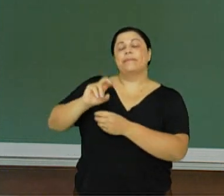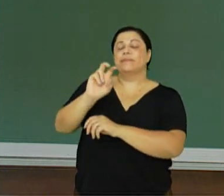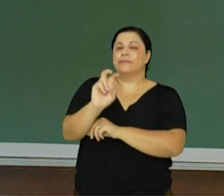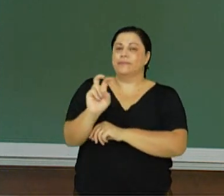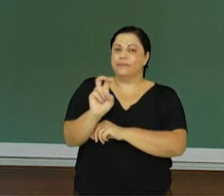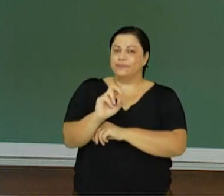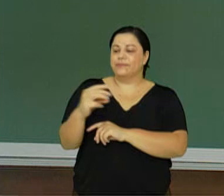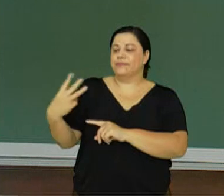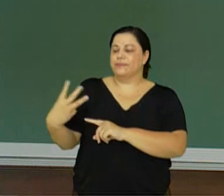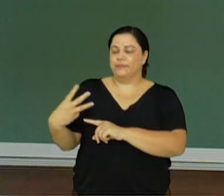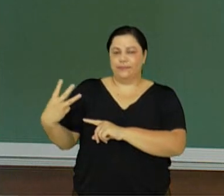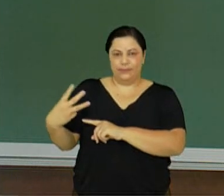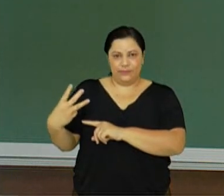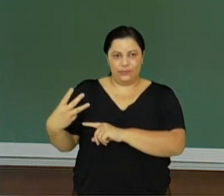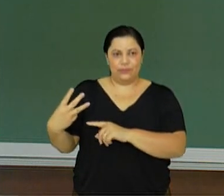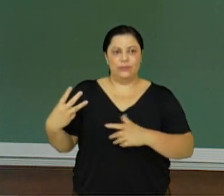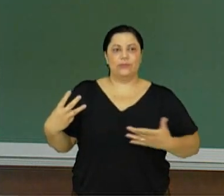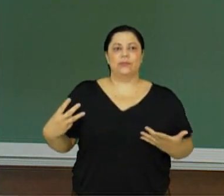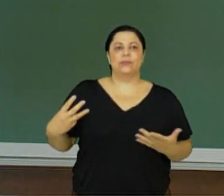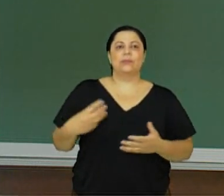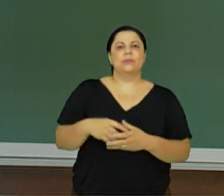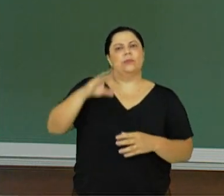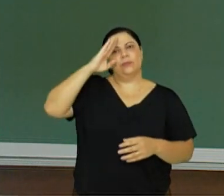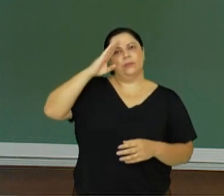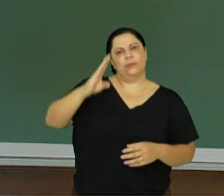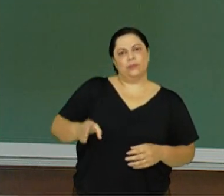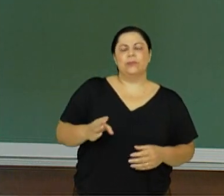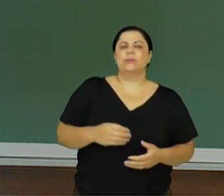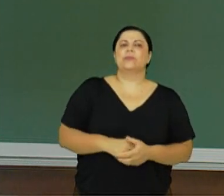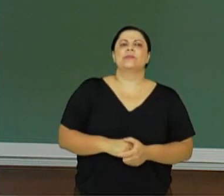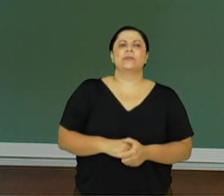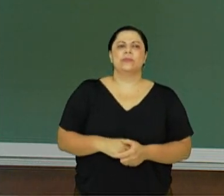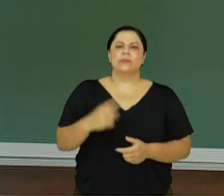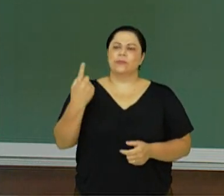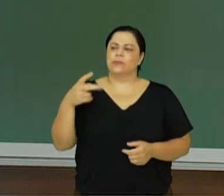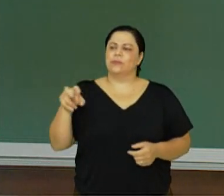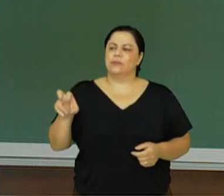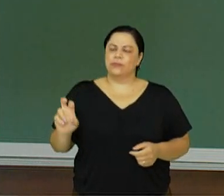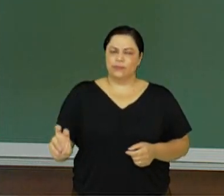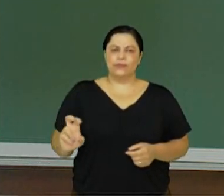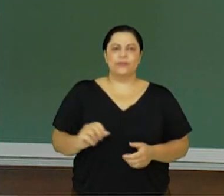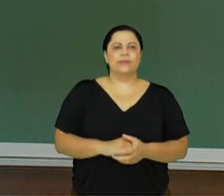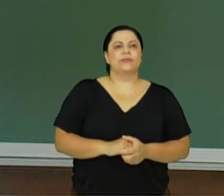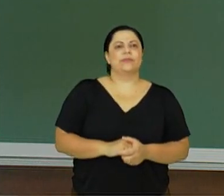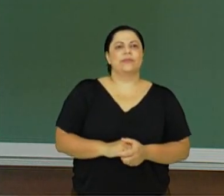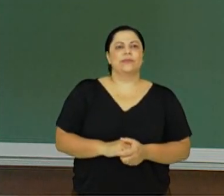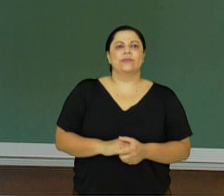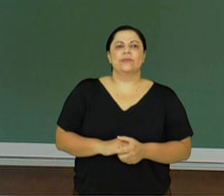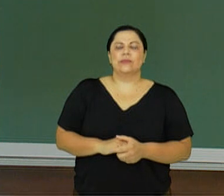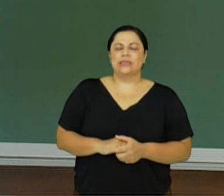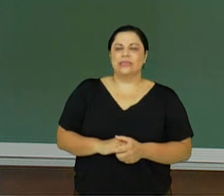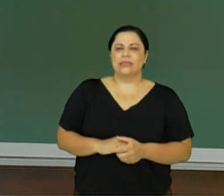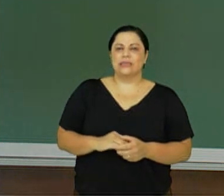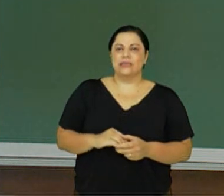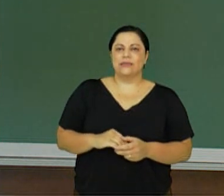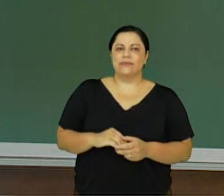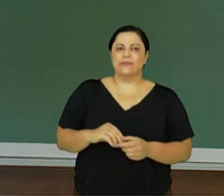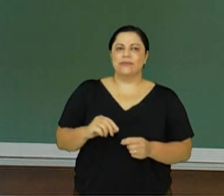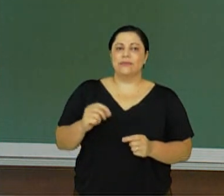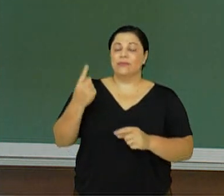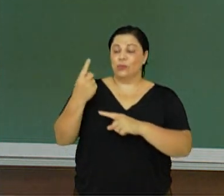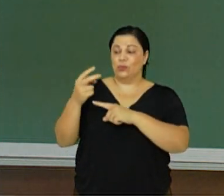e por 3, ou já direto por 15, 480 por 15, 32. 75 por